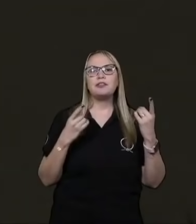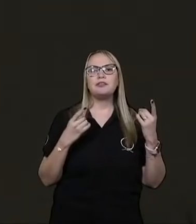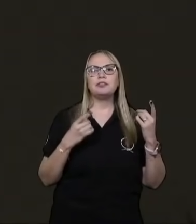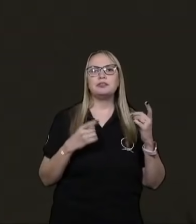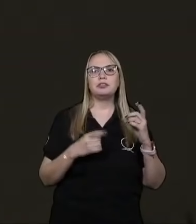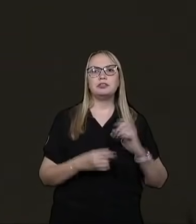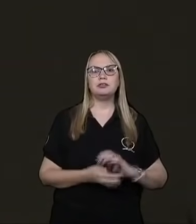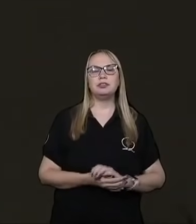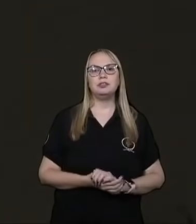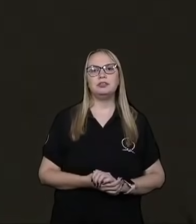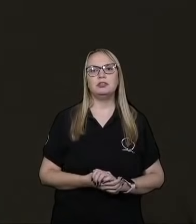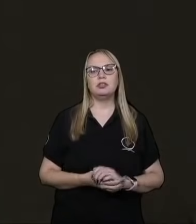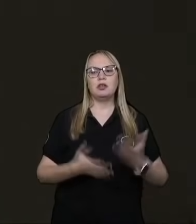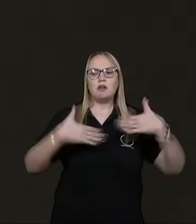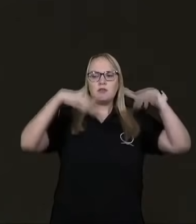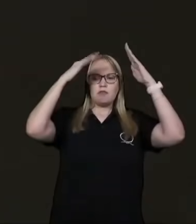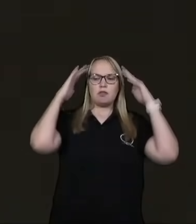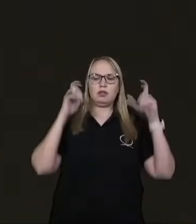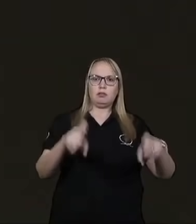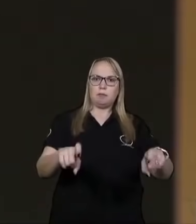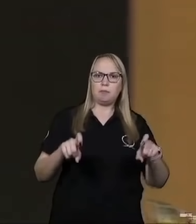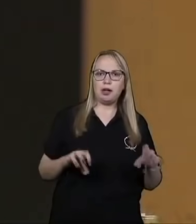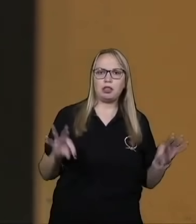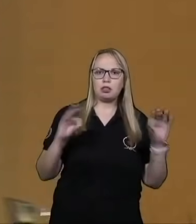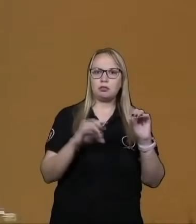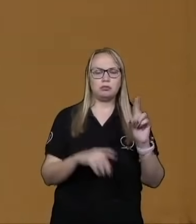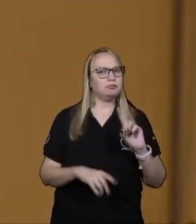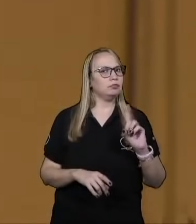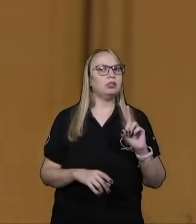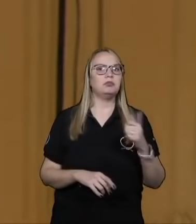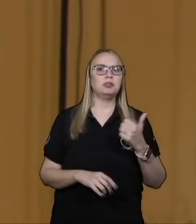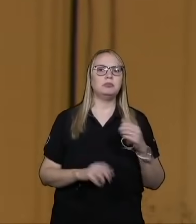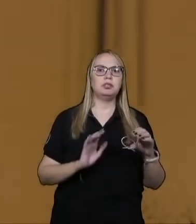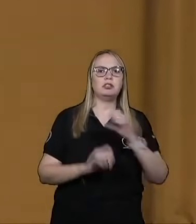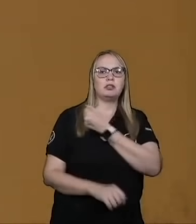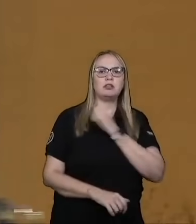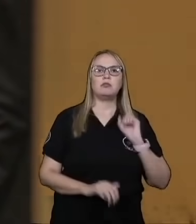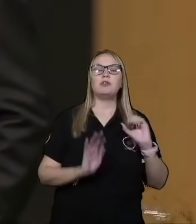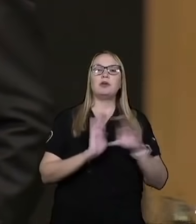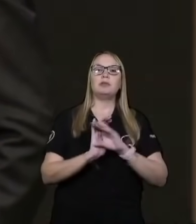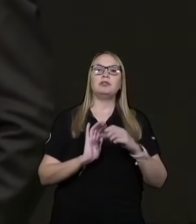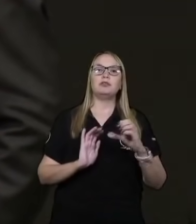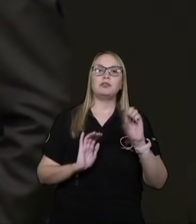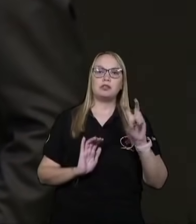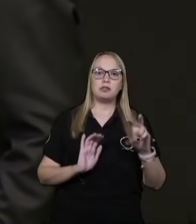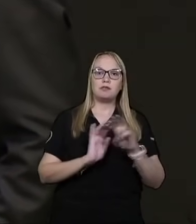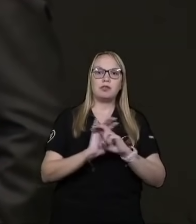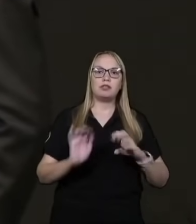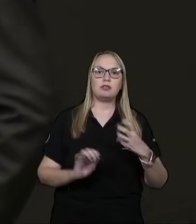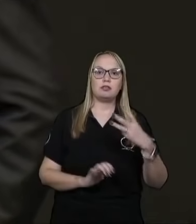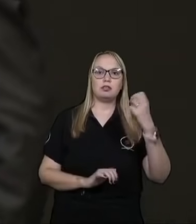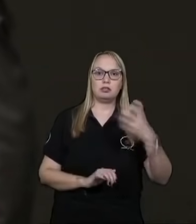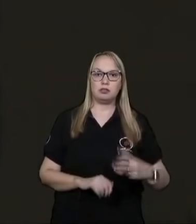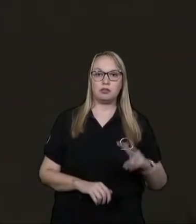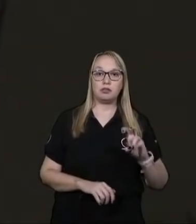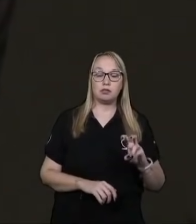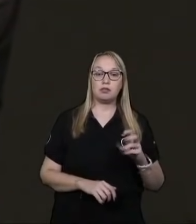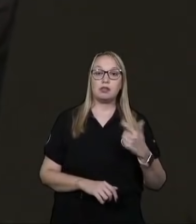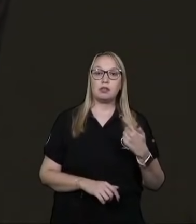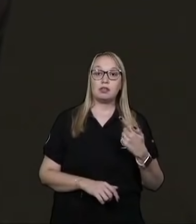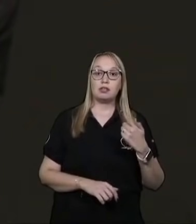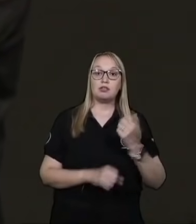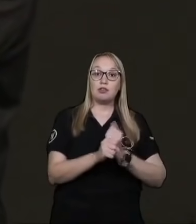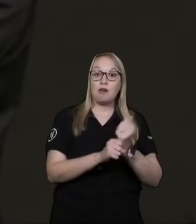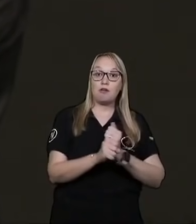assumiu o reino inteiro segundo Samuel Capítulo 5 do Versículo 3 ao 5 dias assim que durante sete